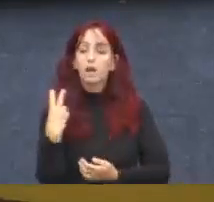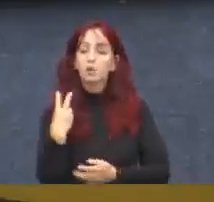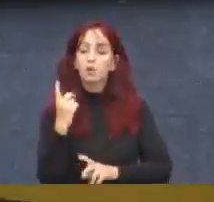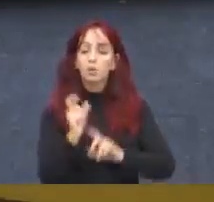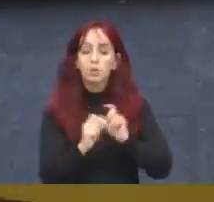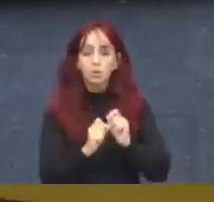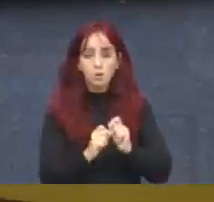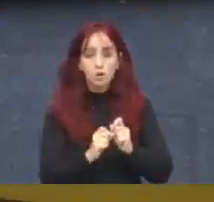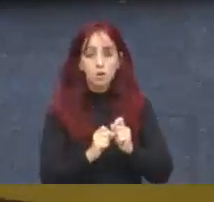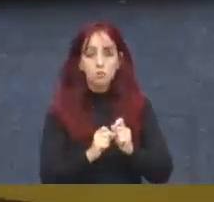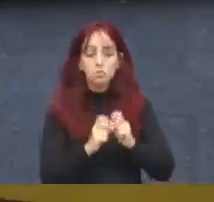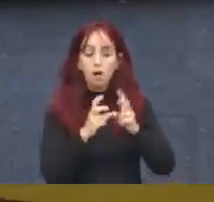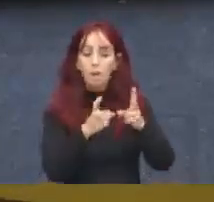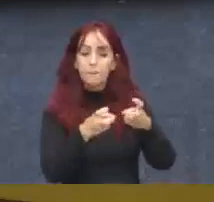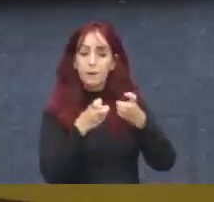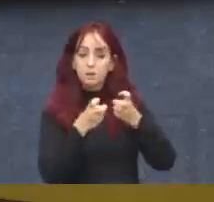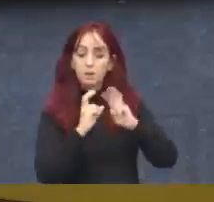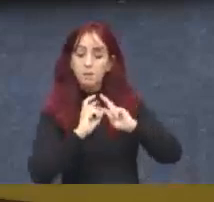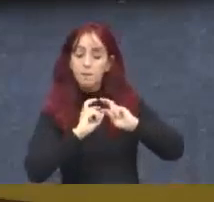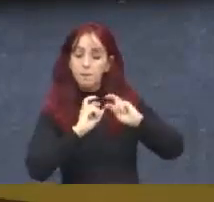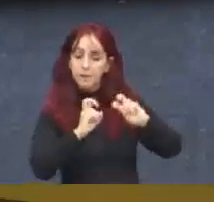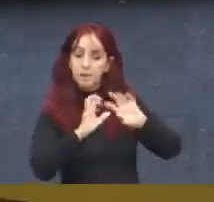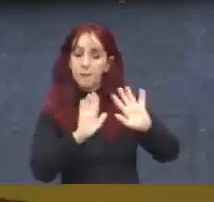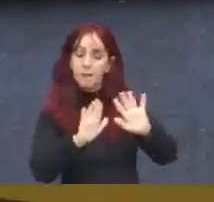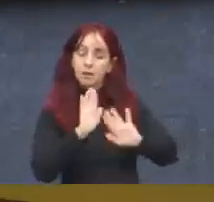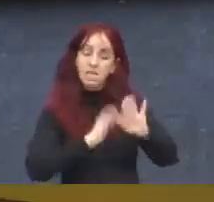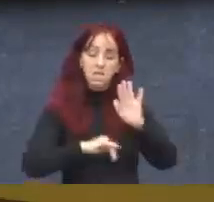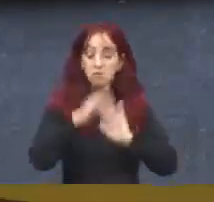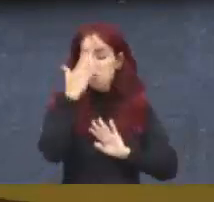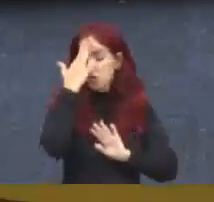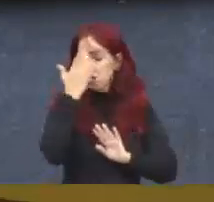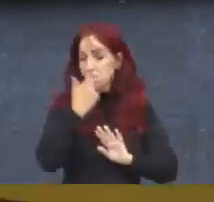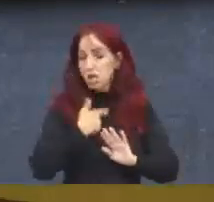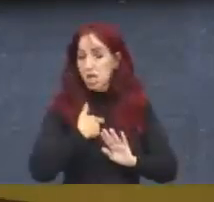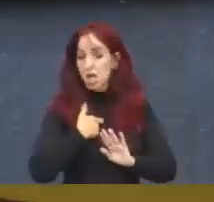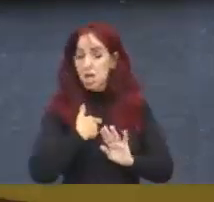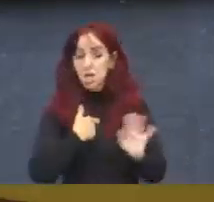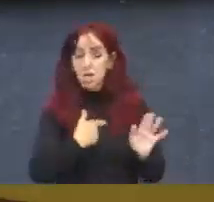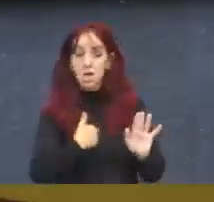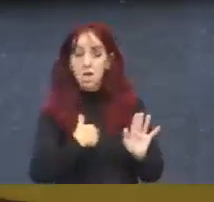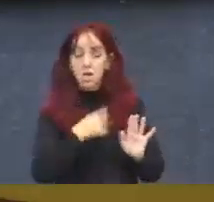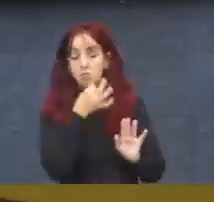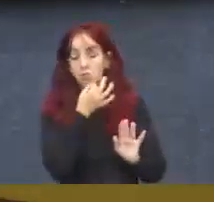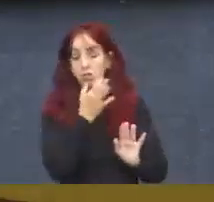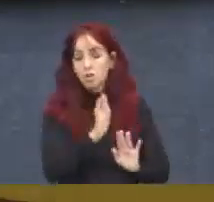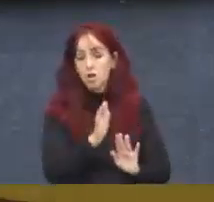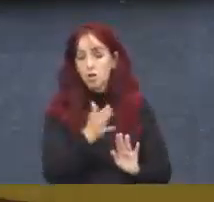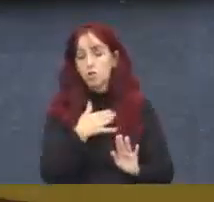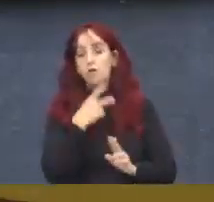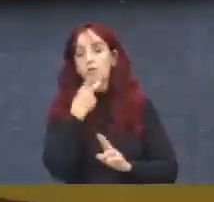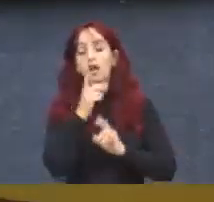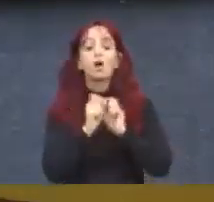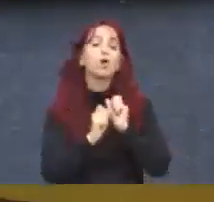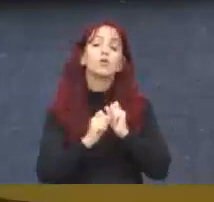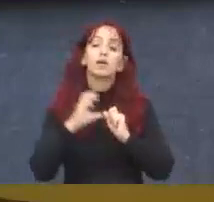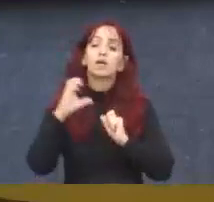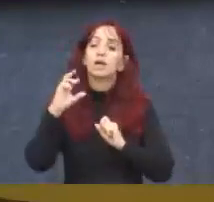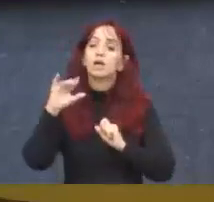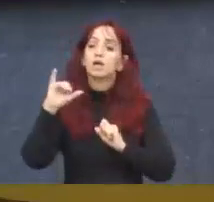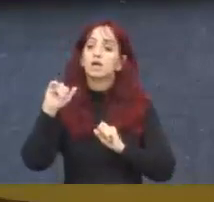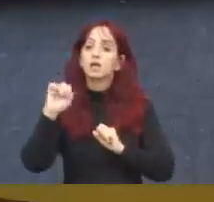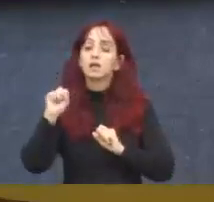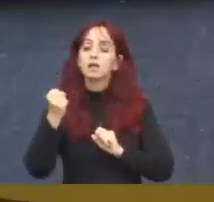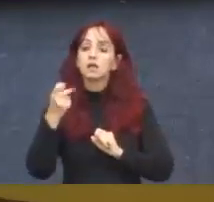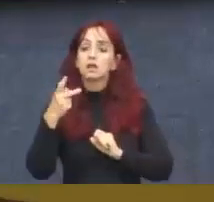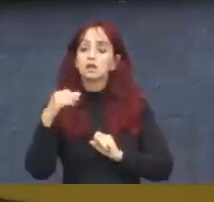me escutaram, mas mesmo assim não entenderam a minha versão. E eu quero dizer uma coisa, presidente. Do mesmo